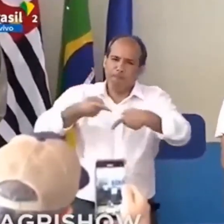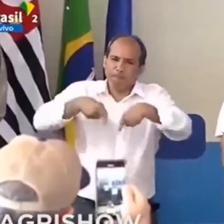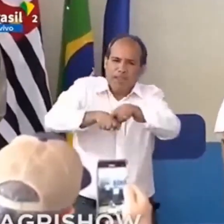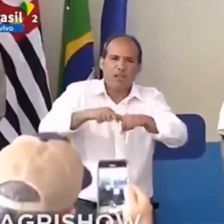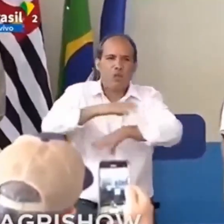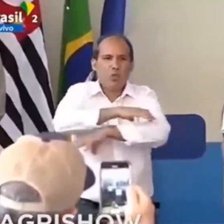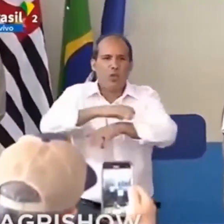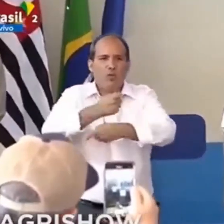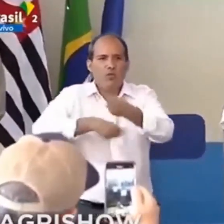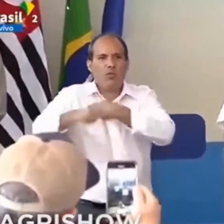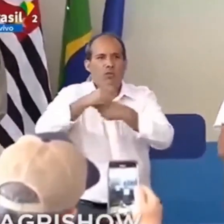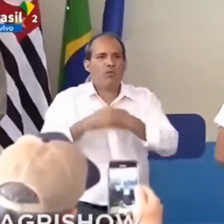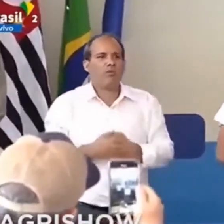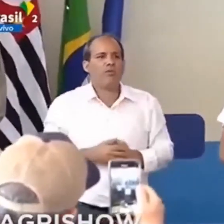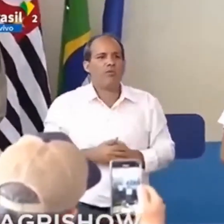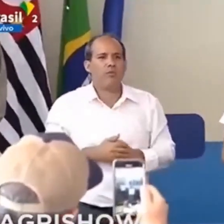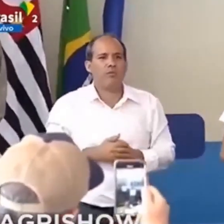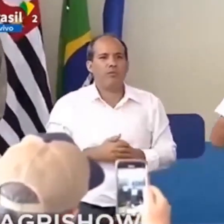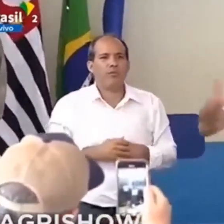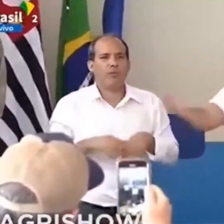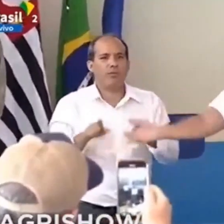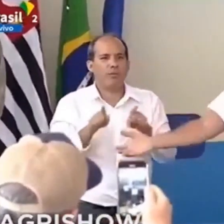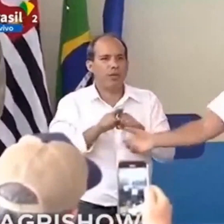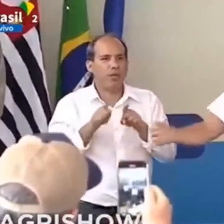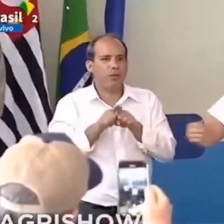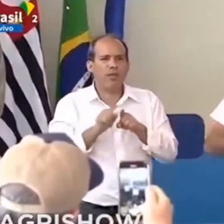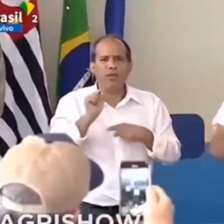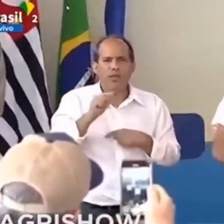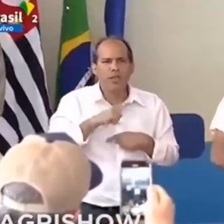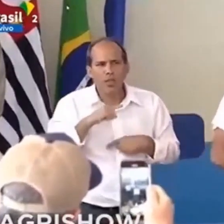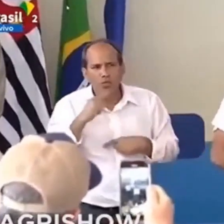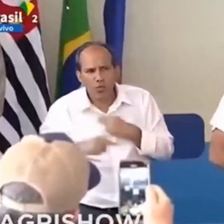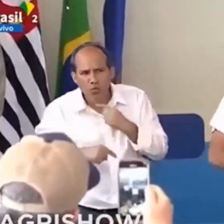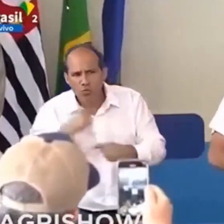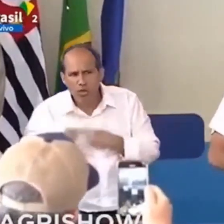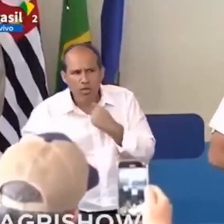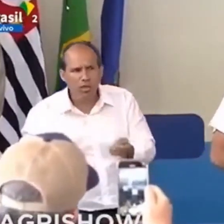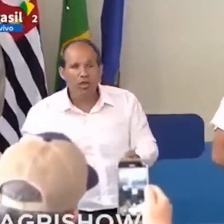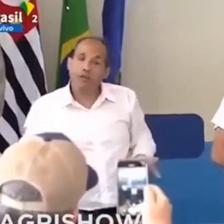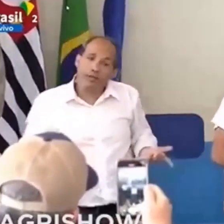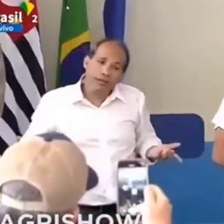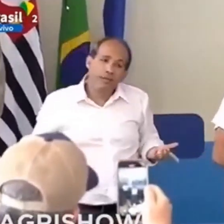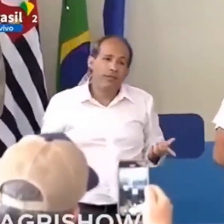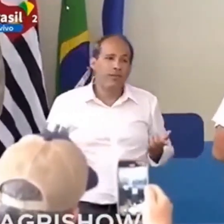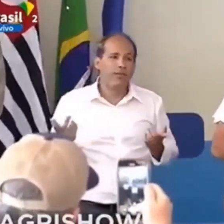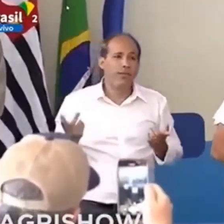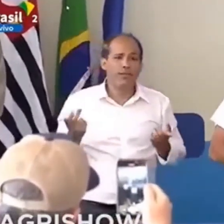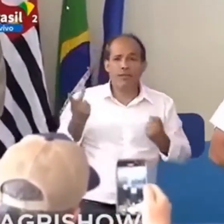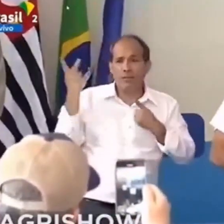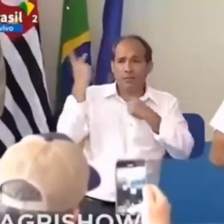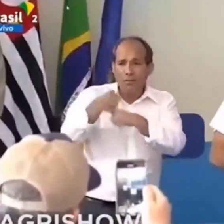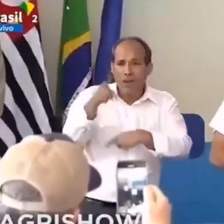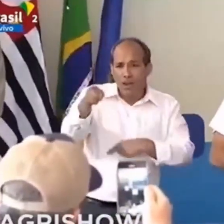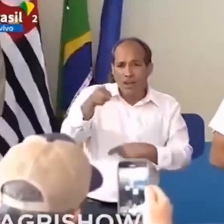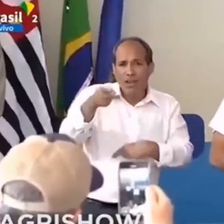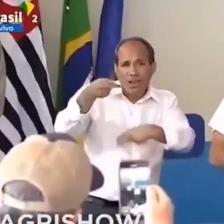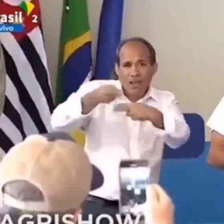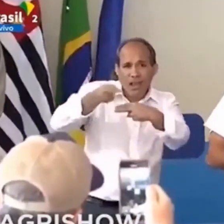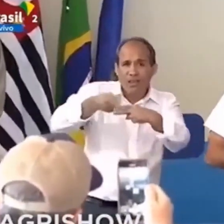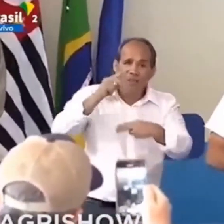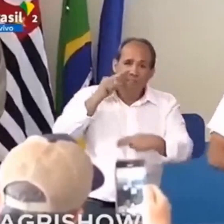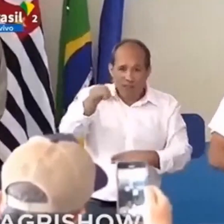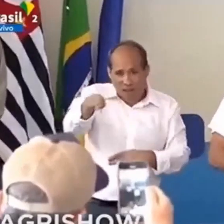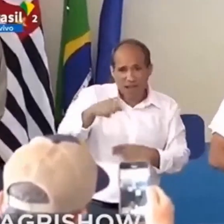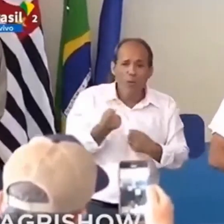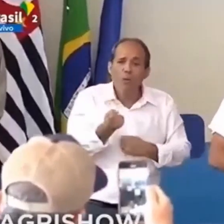e agora já foi decidiu ser condenada a justiça de condená-lo Por conta desses episódios de assédio aí infelizmente a gente